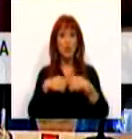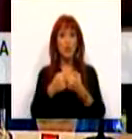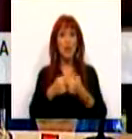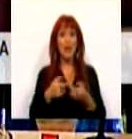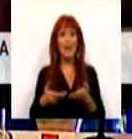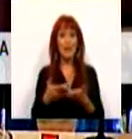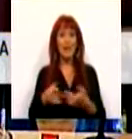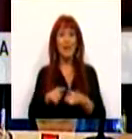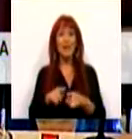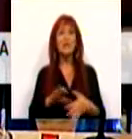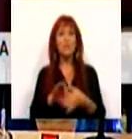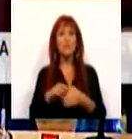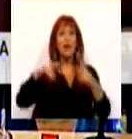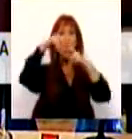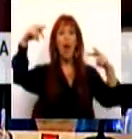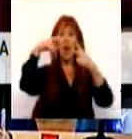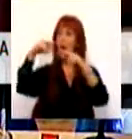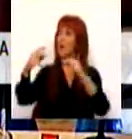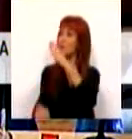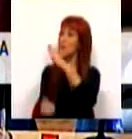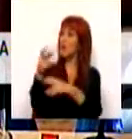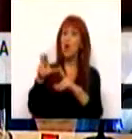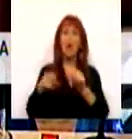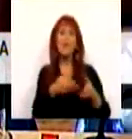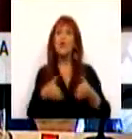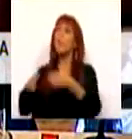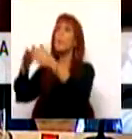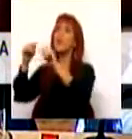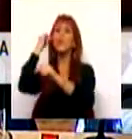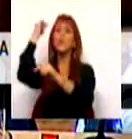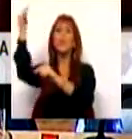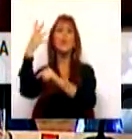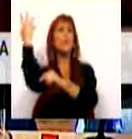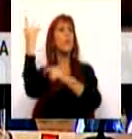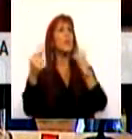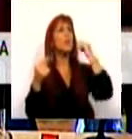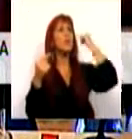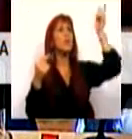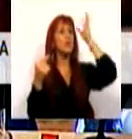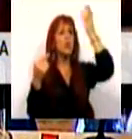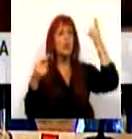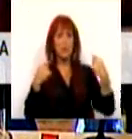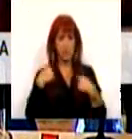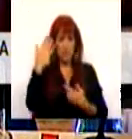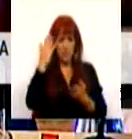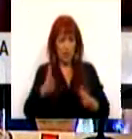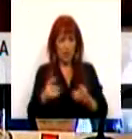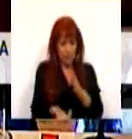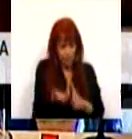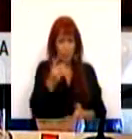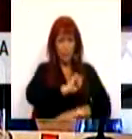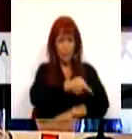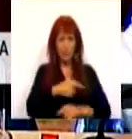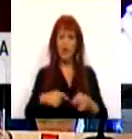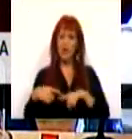e a articulação com as autarquias permite também criar novos roteiros de turismo cultural, potenciando os que já existem. É esse o Mundo BAD